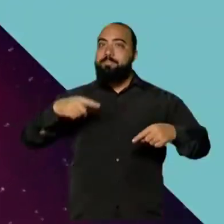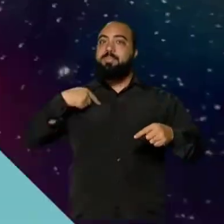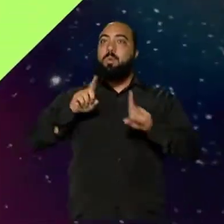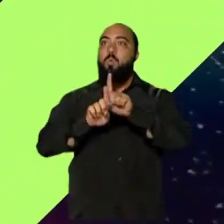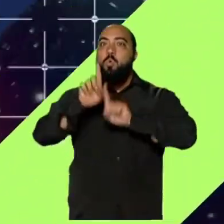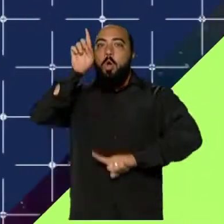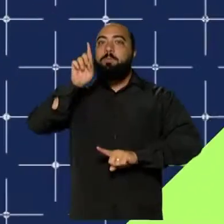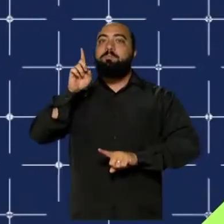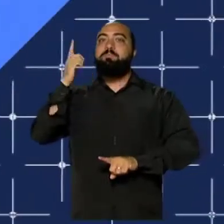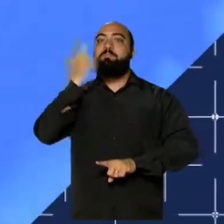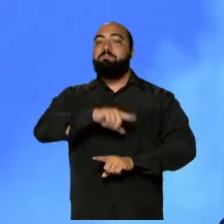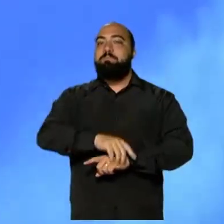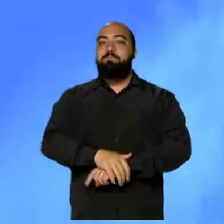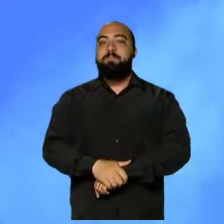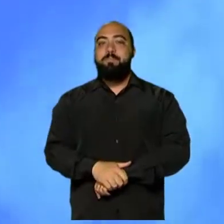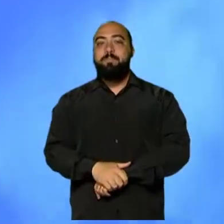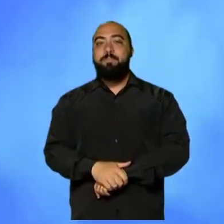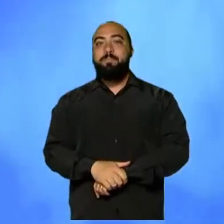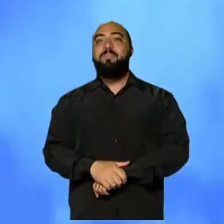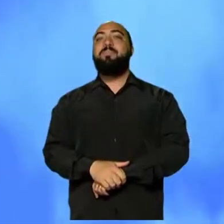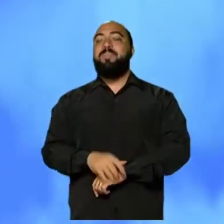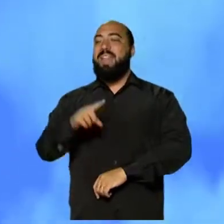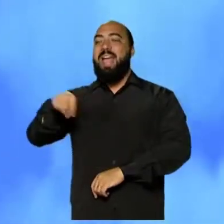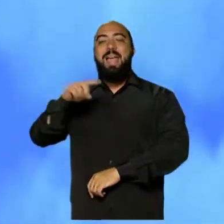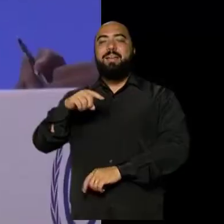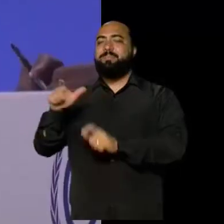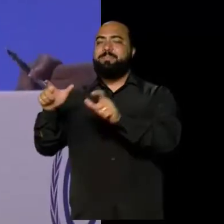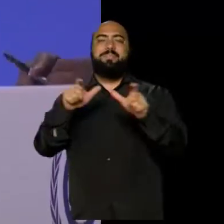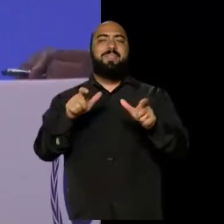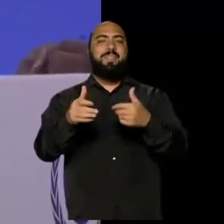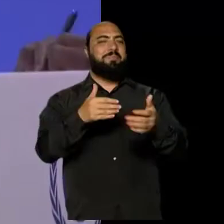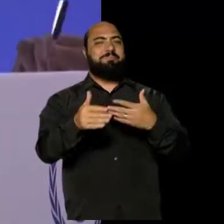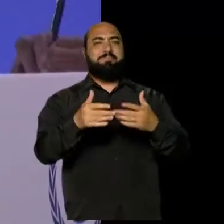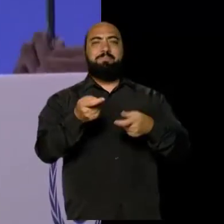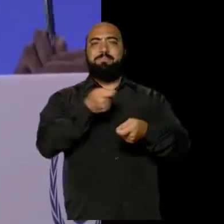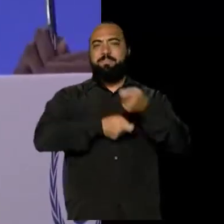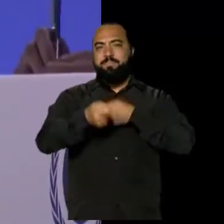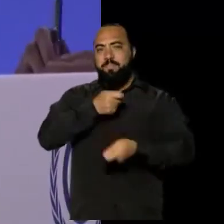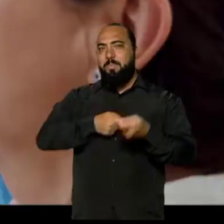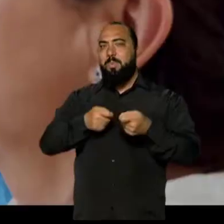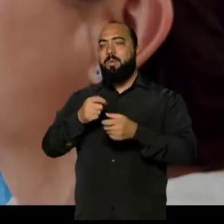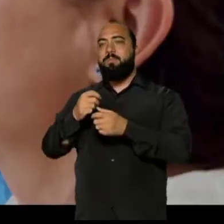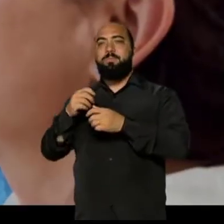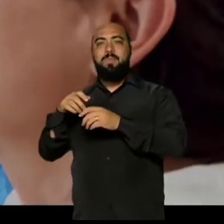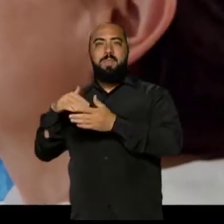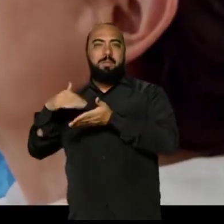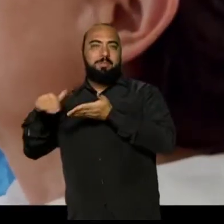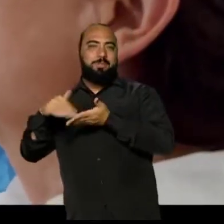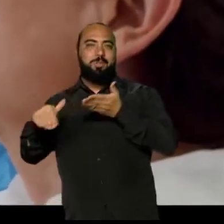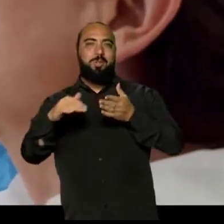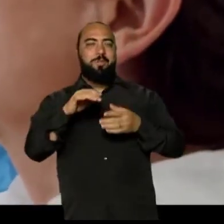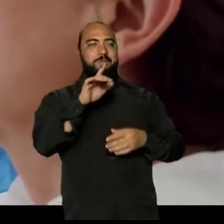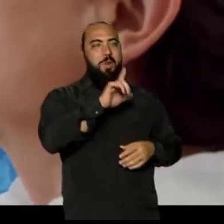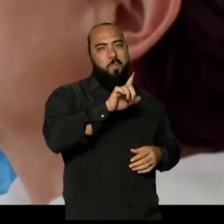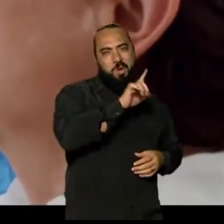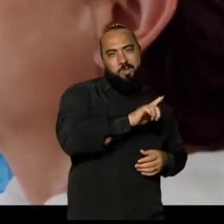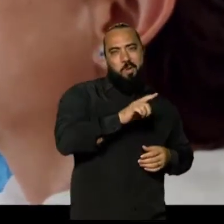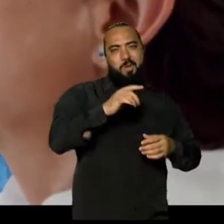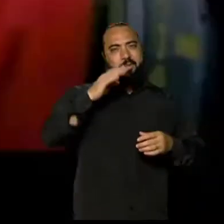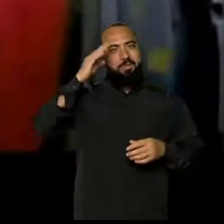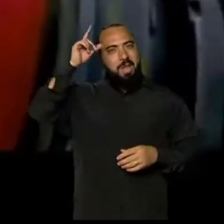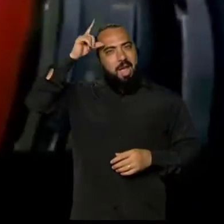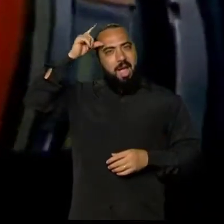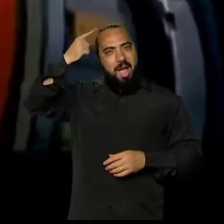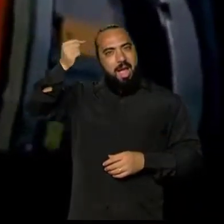espacial. Elas estão em todo lugar, nos negócios, escritórios, laboratórios, no meio